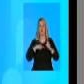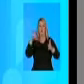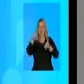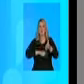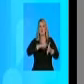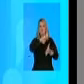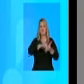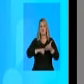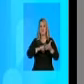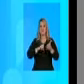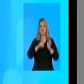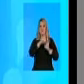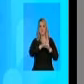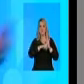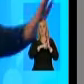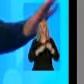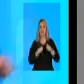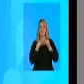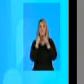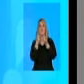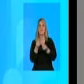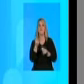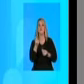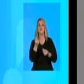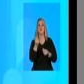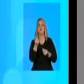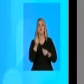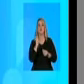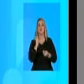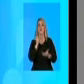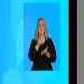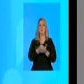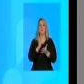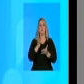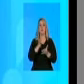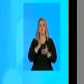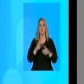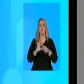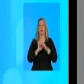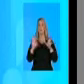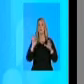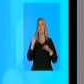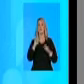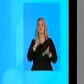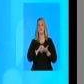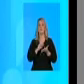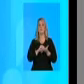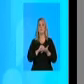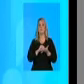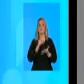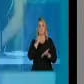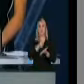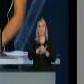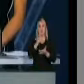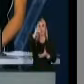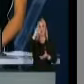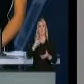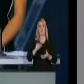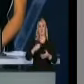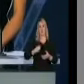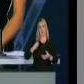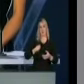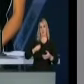devolver o dinheiro de quem pagou e isentar aqueles que não pagaram. Isso vai reduzir o custo da moradia no Rio de Janeiro.